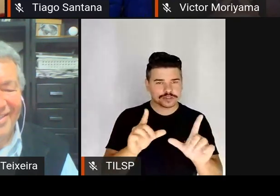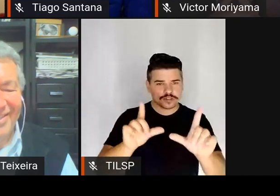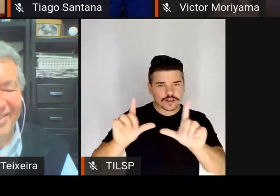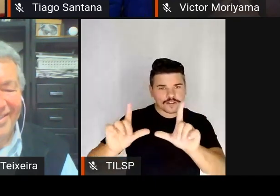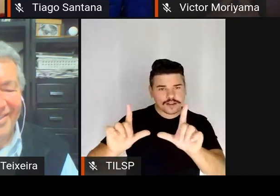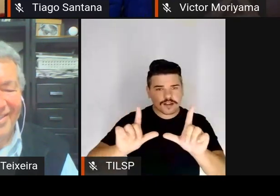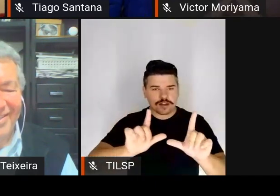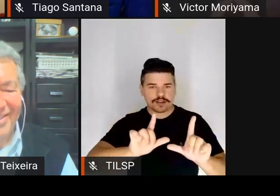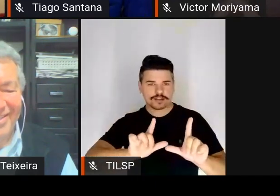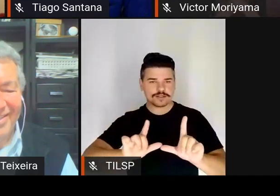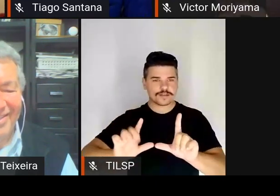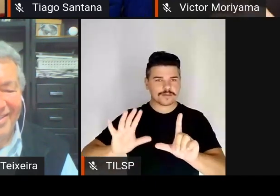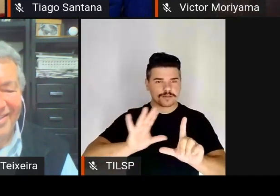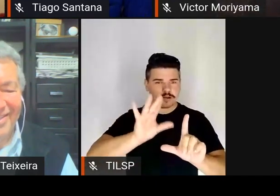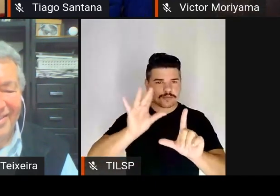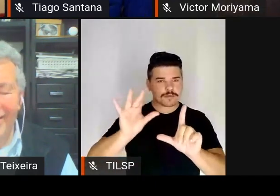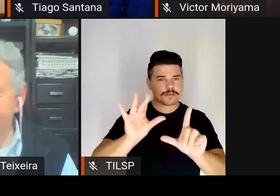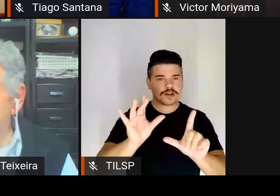impressionante.